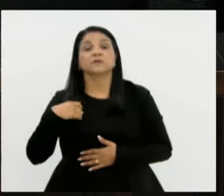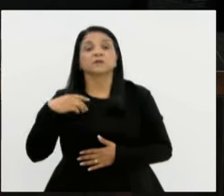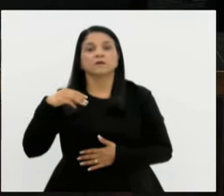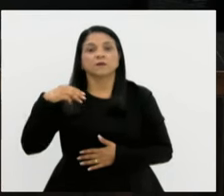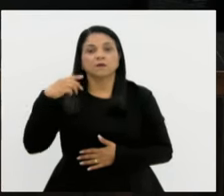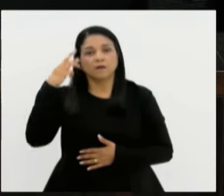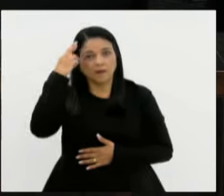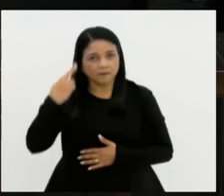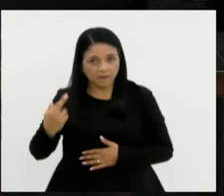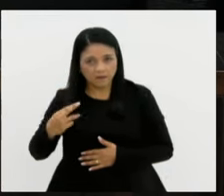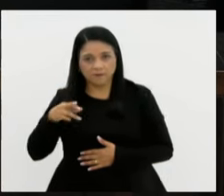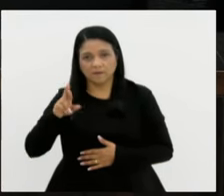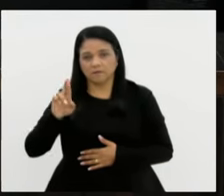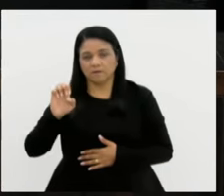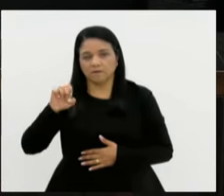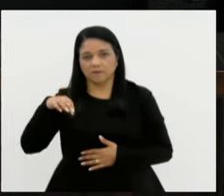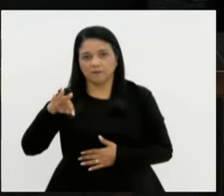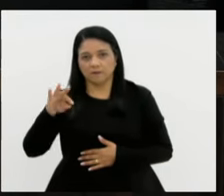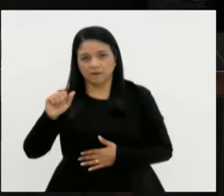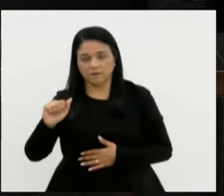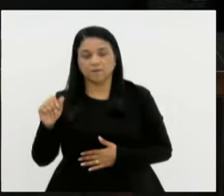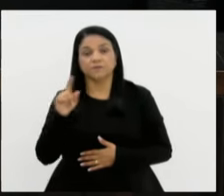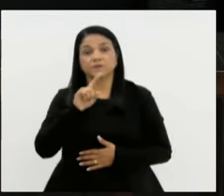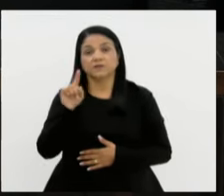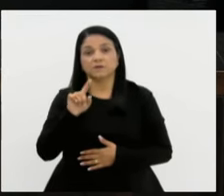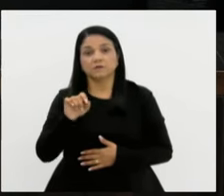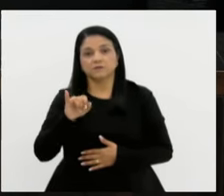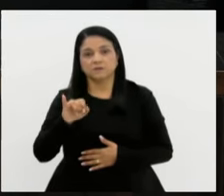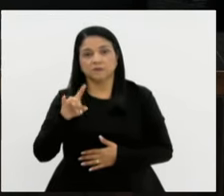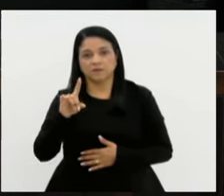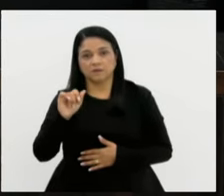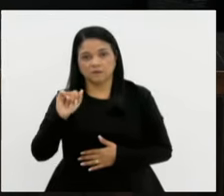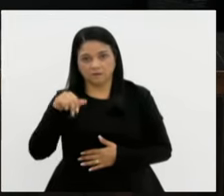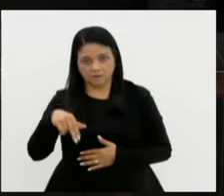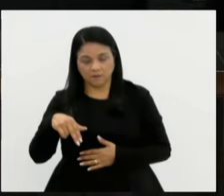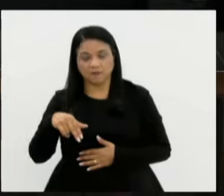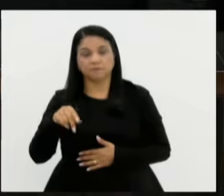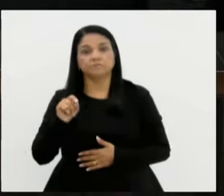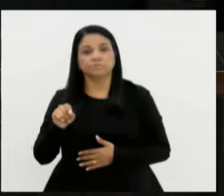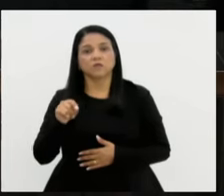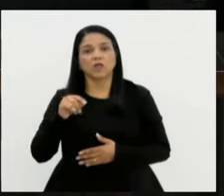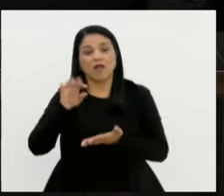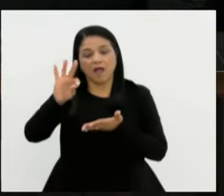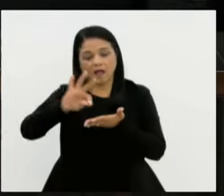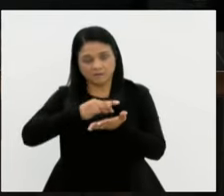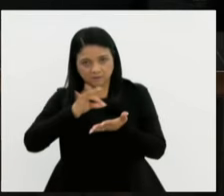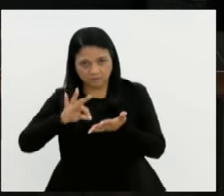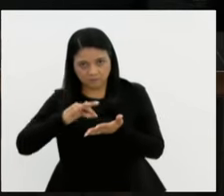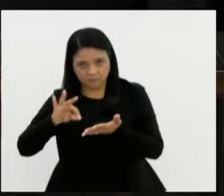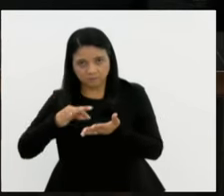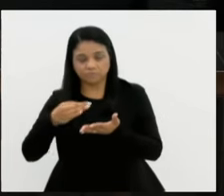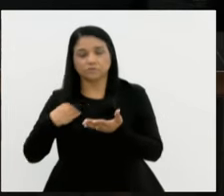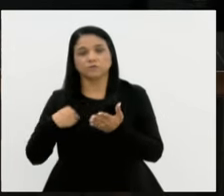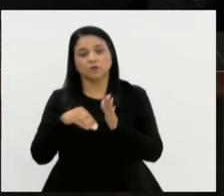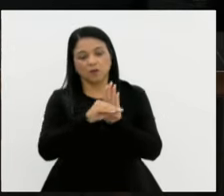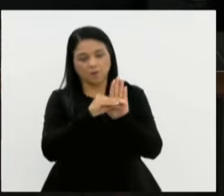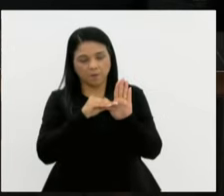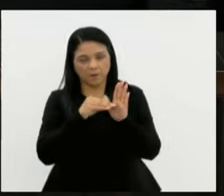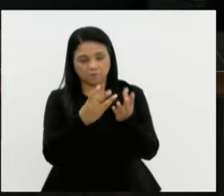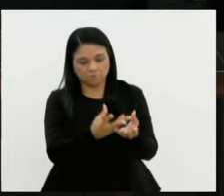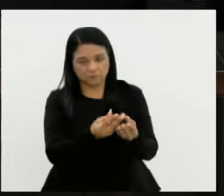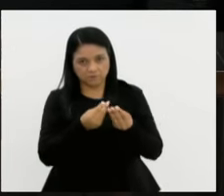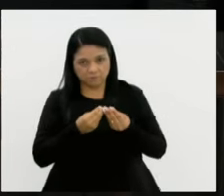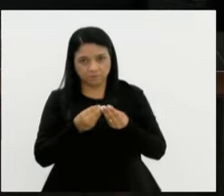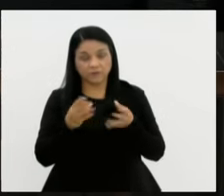salvo engano, é Zeidan isso aqui, Marquinhos? Zeidan. Esses são os signatários, eu estou acolhendo a emenda, encerrando a sessão